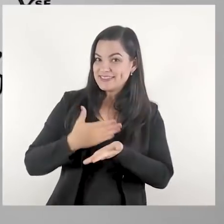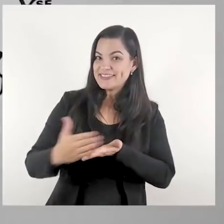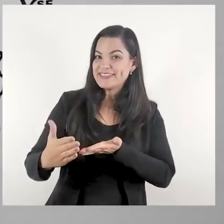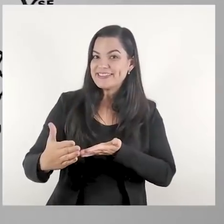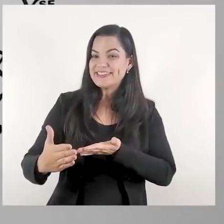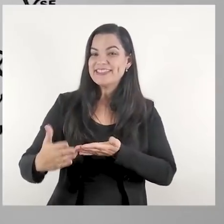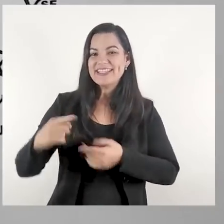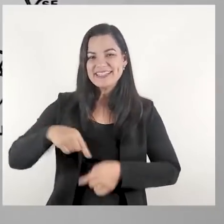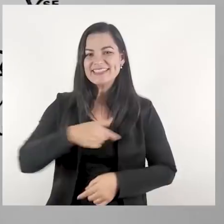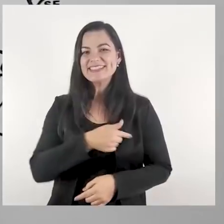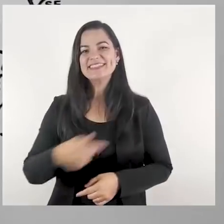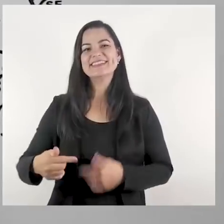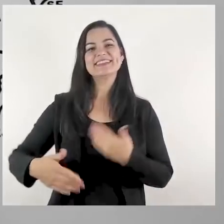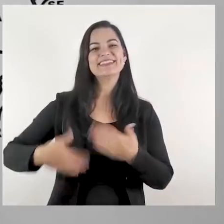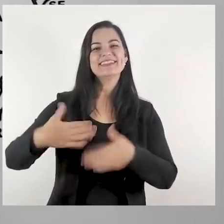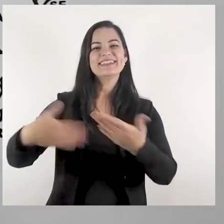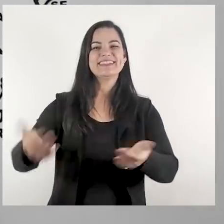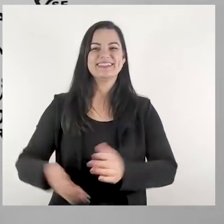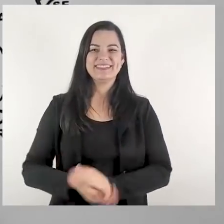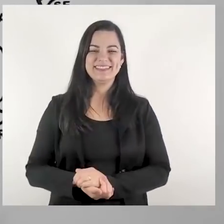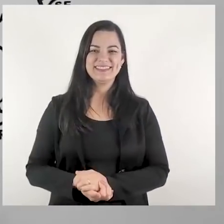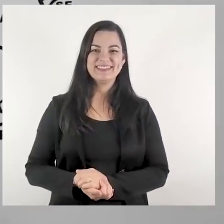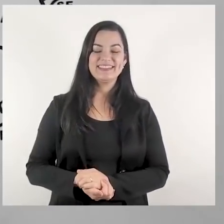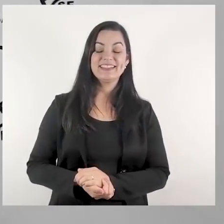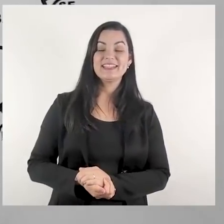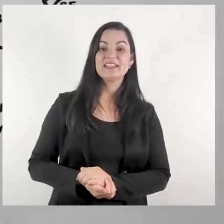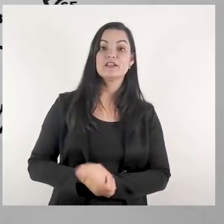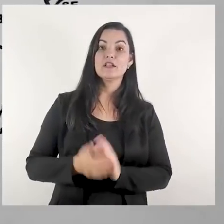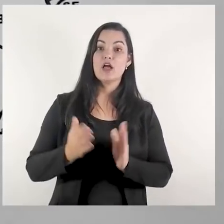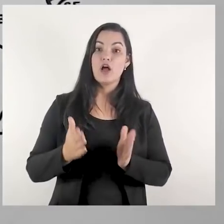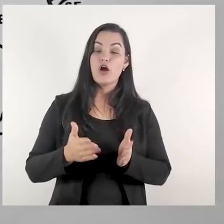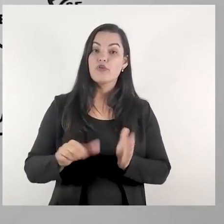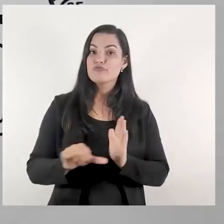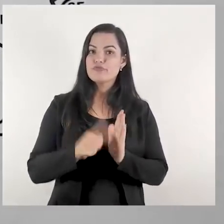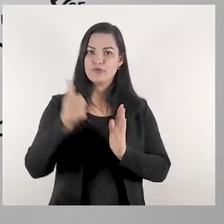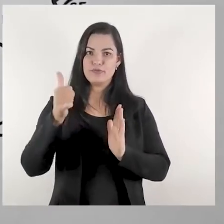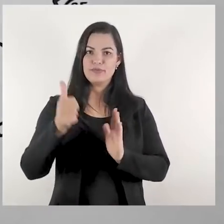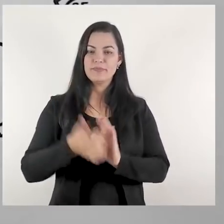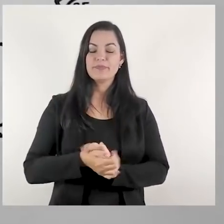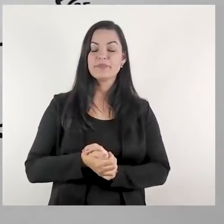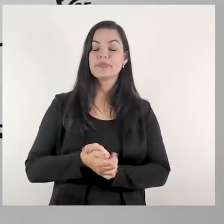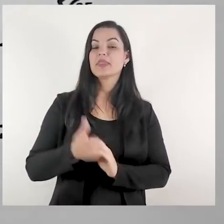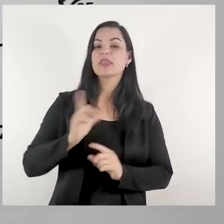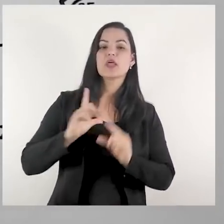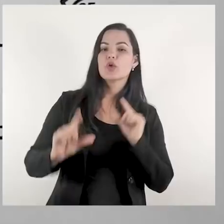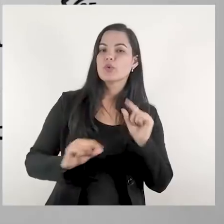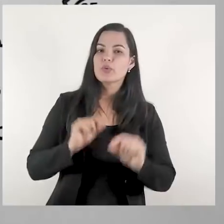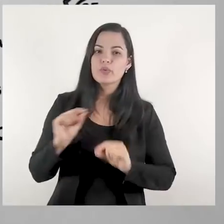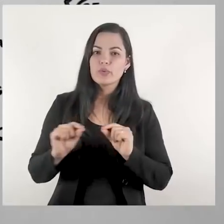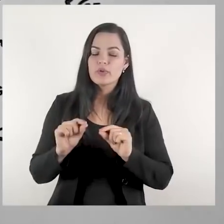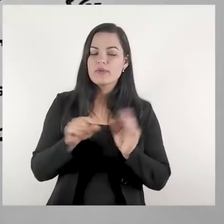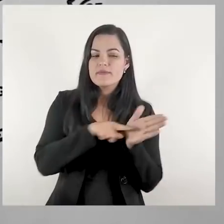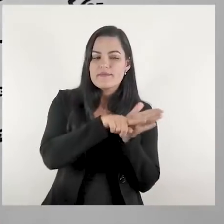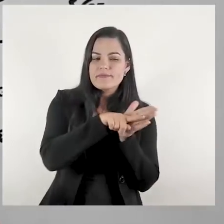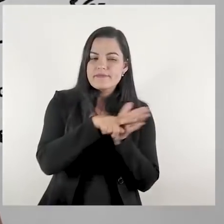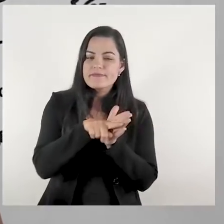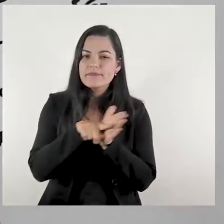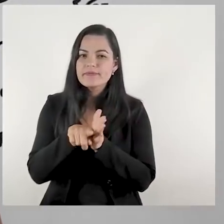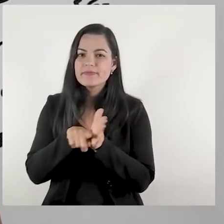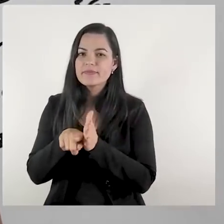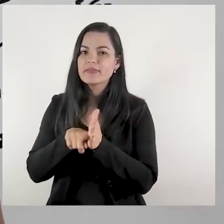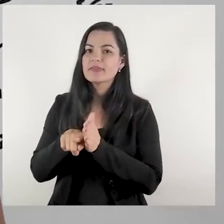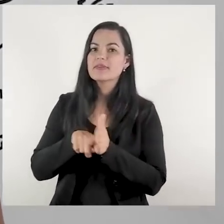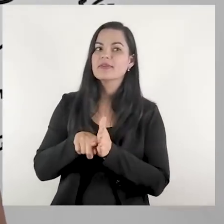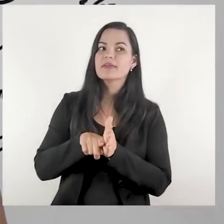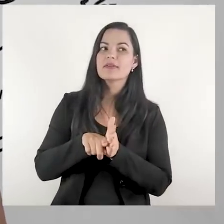a esquentar a nossa semana. A primeira parte do desafio envolve uma